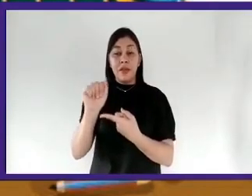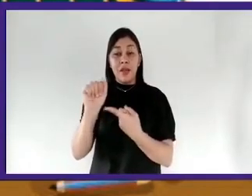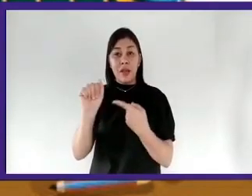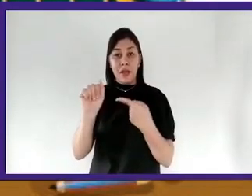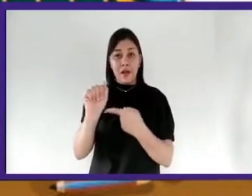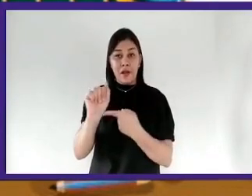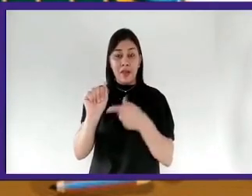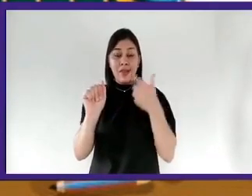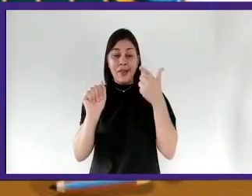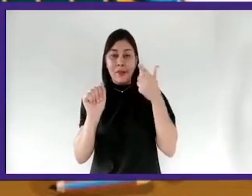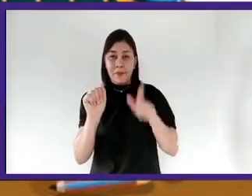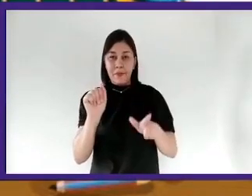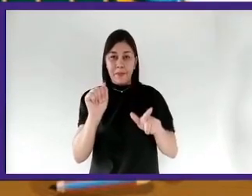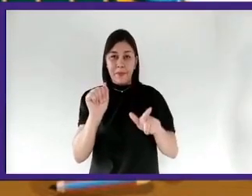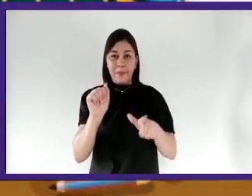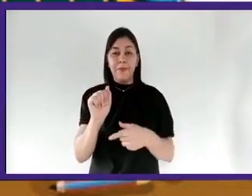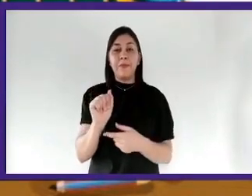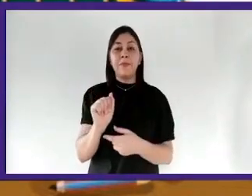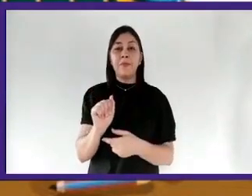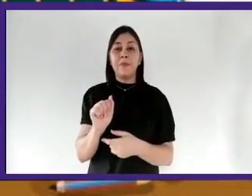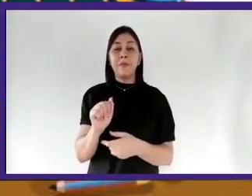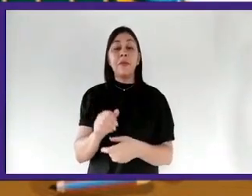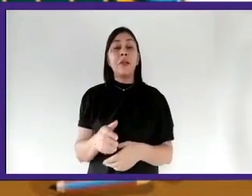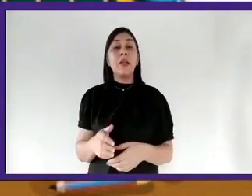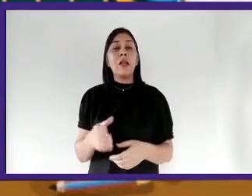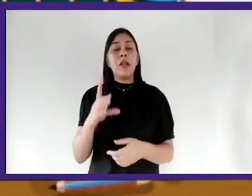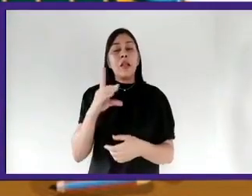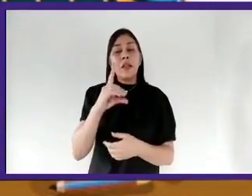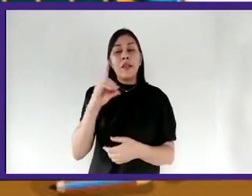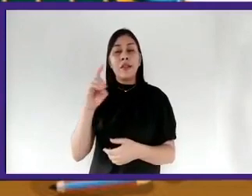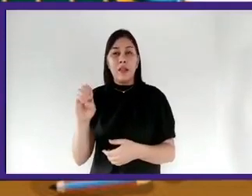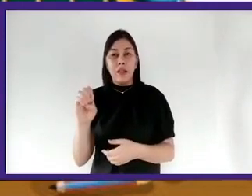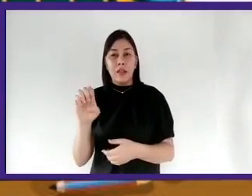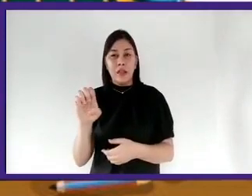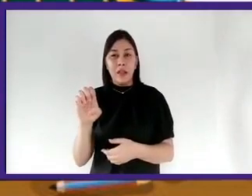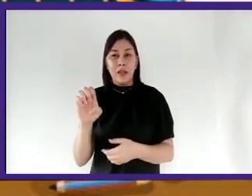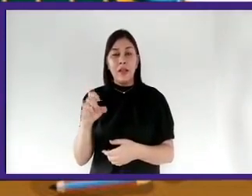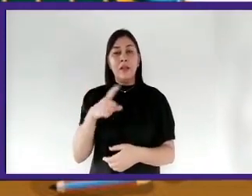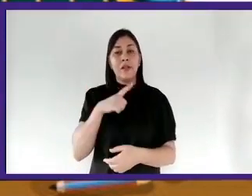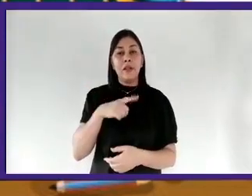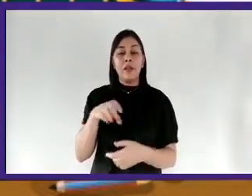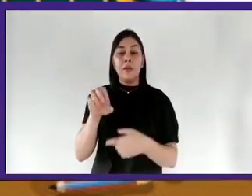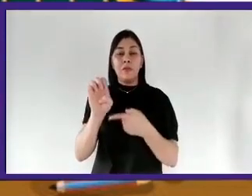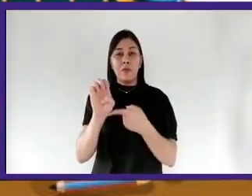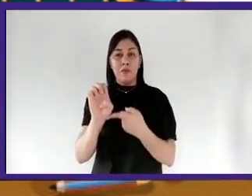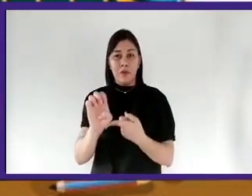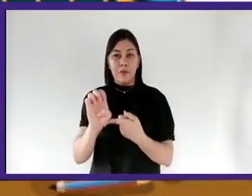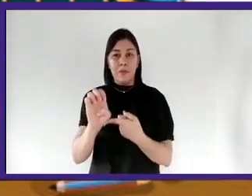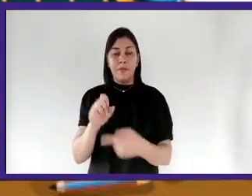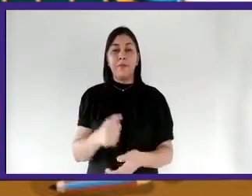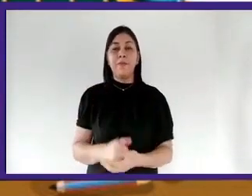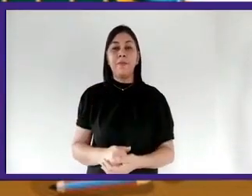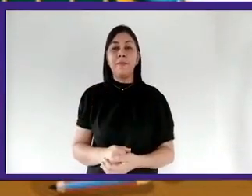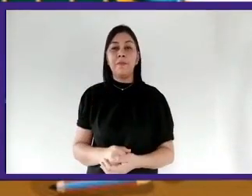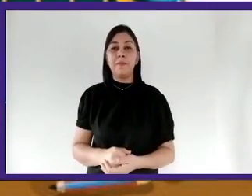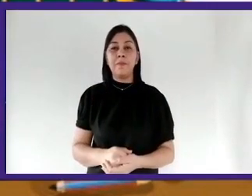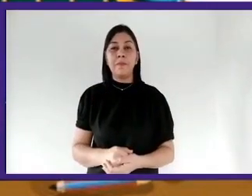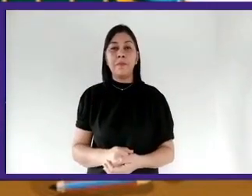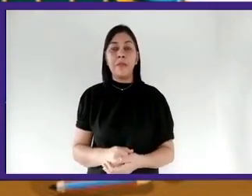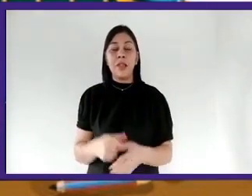A novamente. D, nós temos a vogal E, como nós já vimos na palavra acima. E